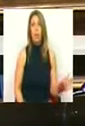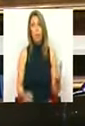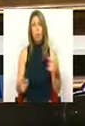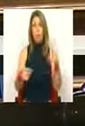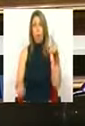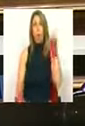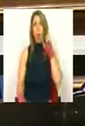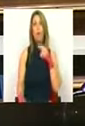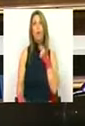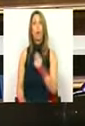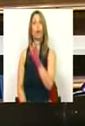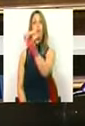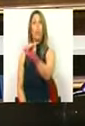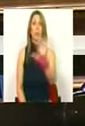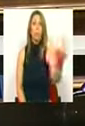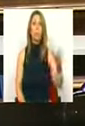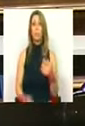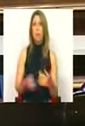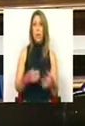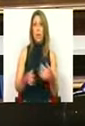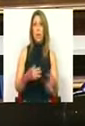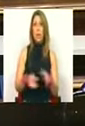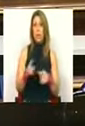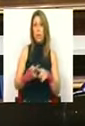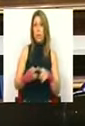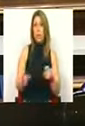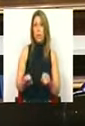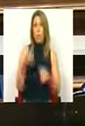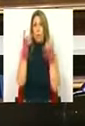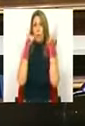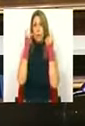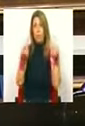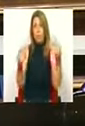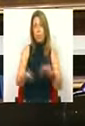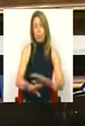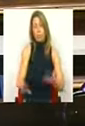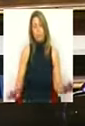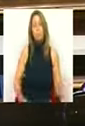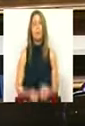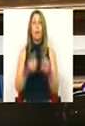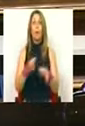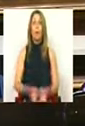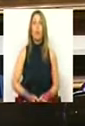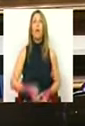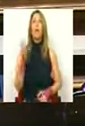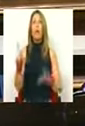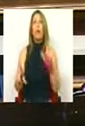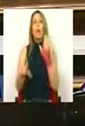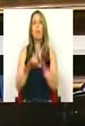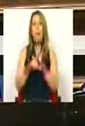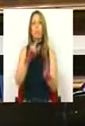portanto, também não interessa muito o que os outros pensam. Também temos, finalmente, todas as leis aprovadas. Agora anuncia-se